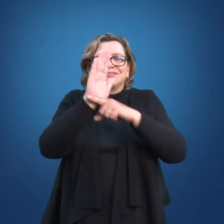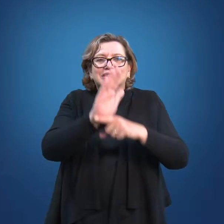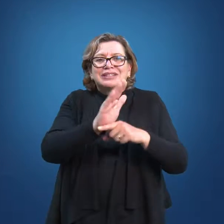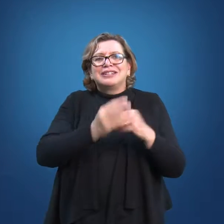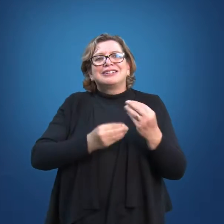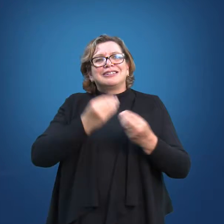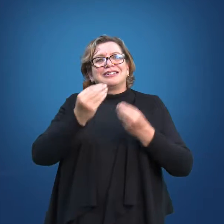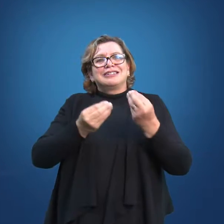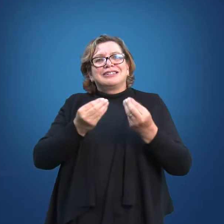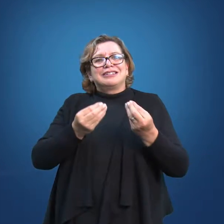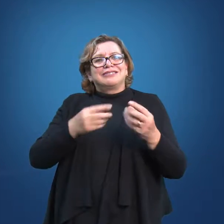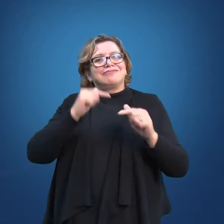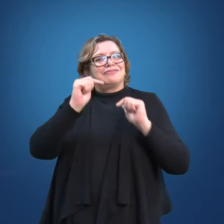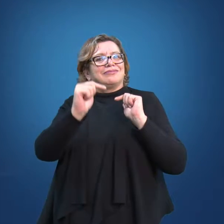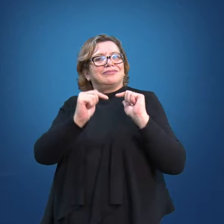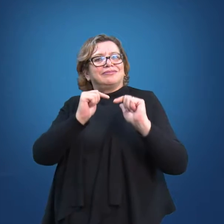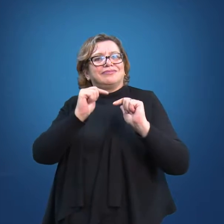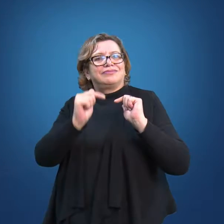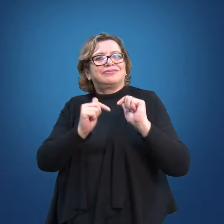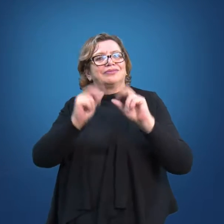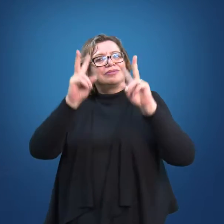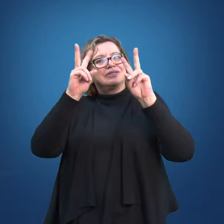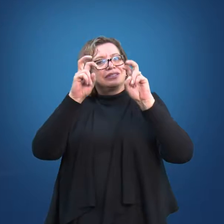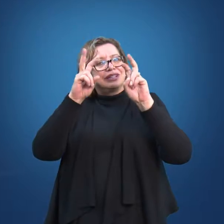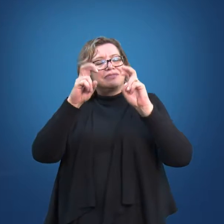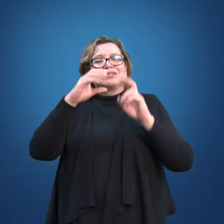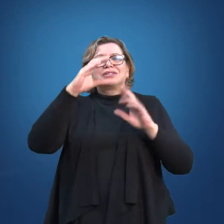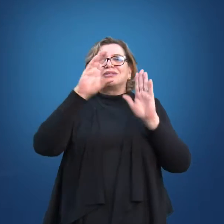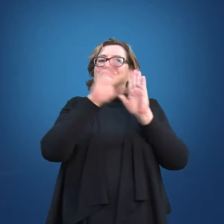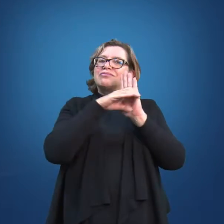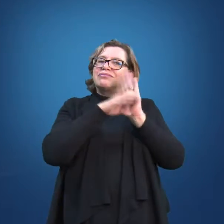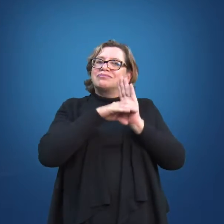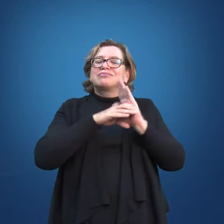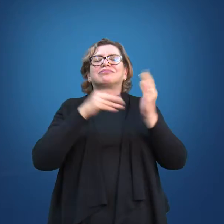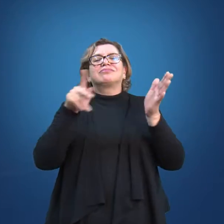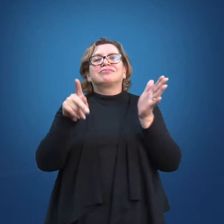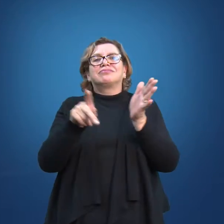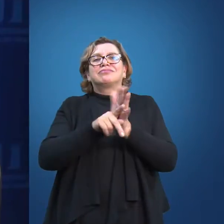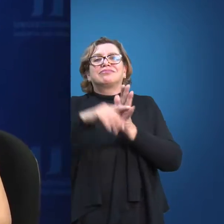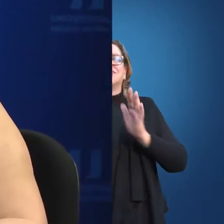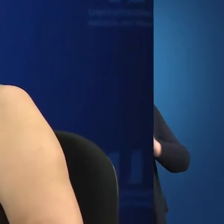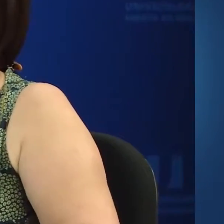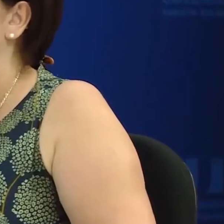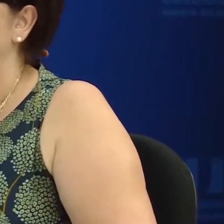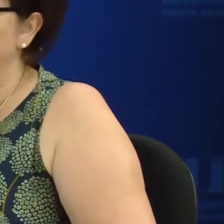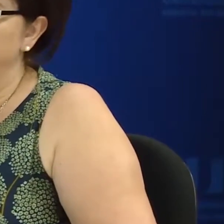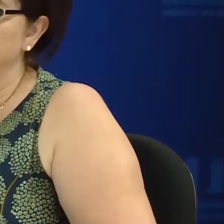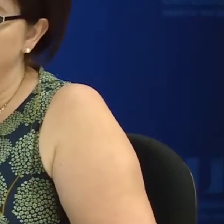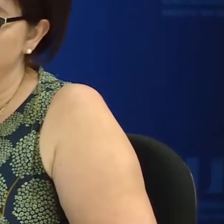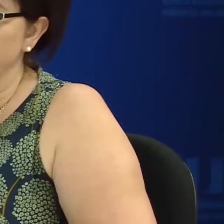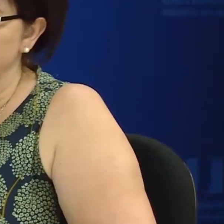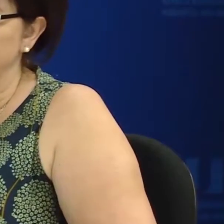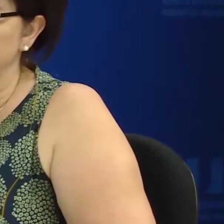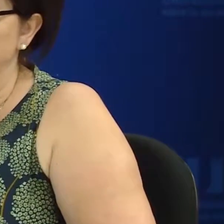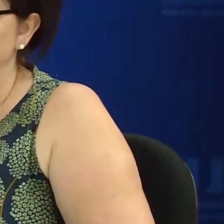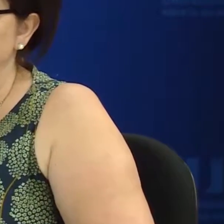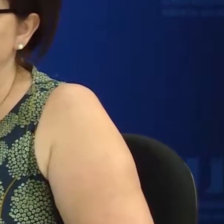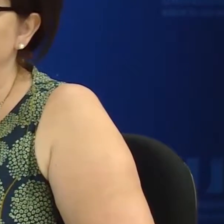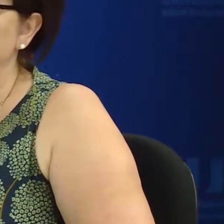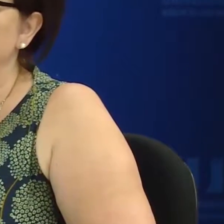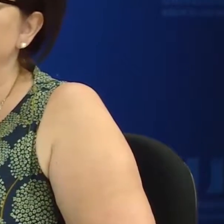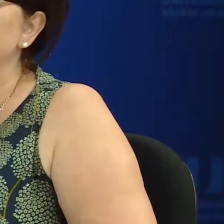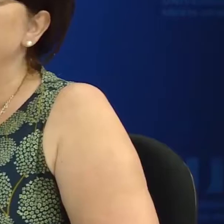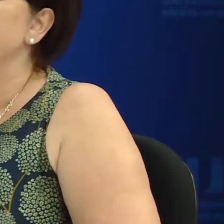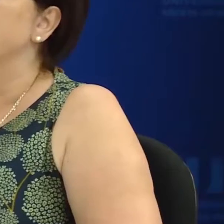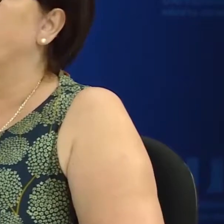Então, nesse sentido, você vai trabalhar os conteúdos conceituais de ciências ou daquela temática que você está trabalhando